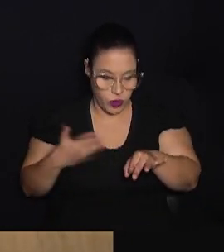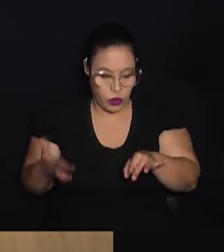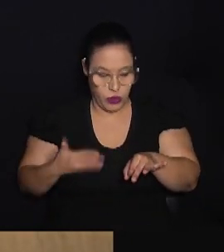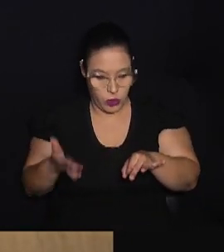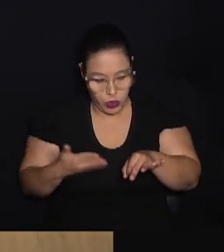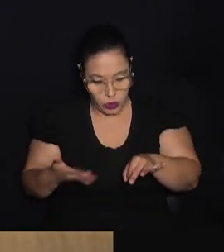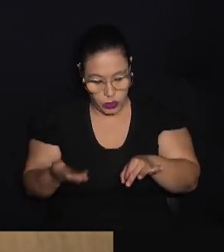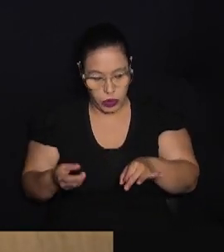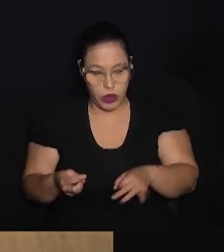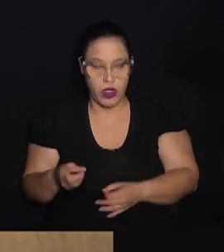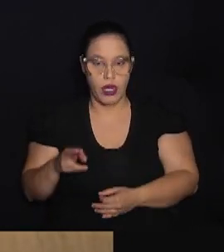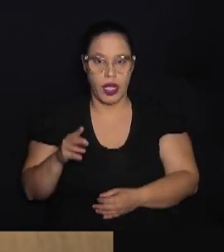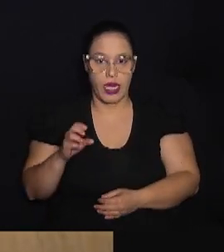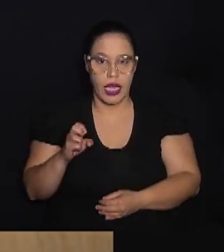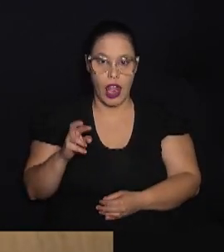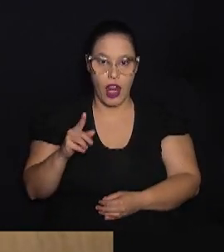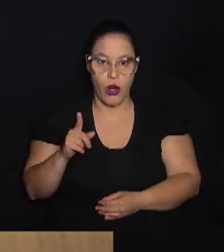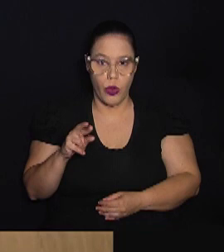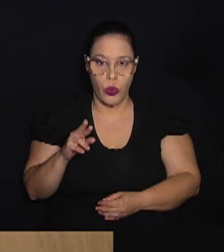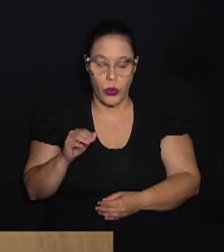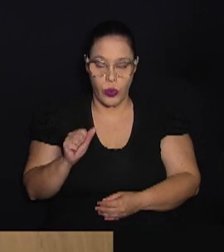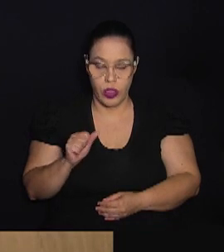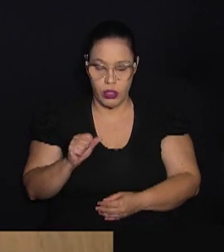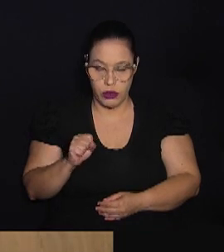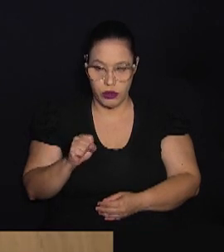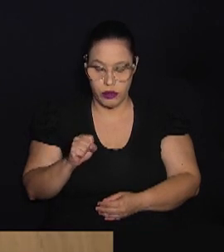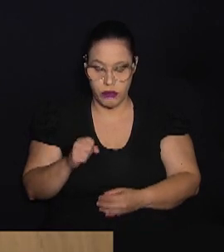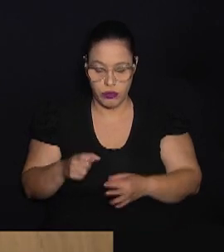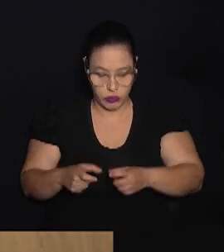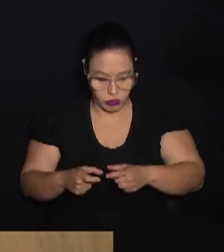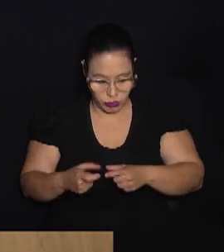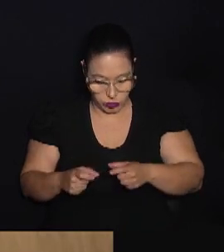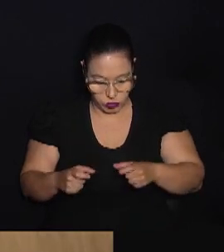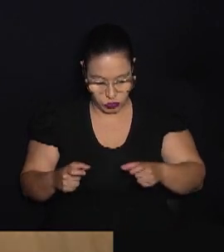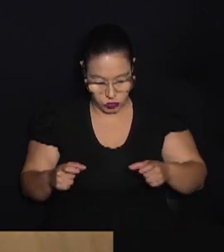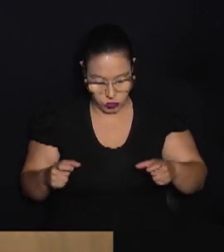crescimento dessas células, e o câncer nada mais é do que o crescimento